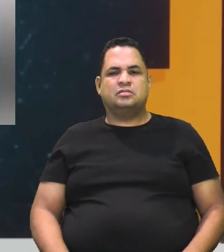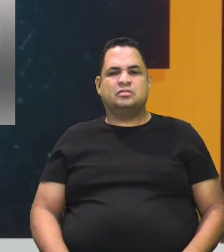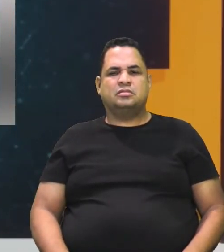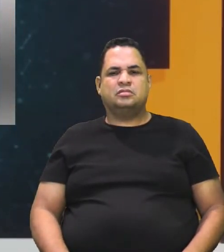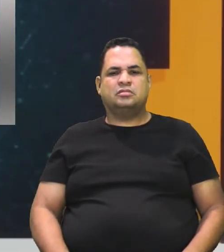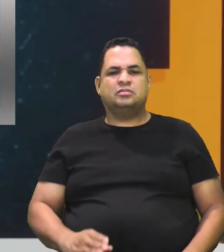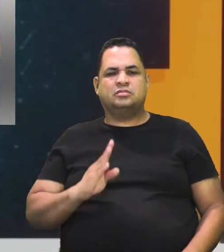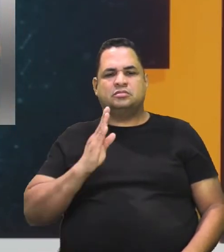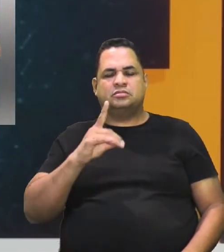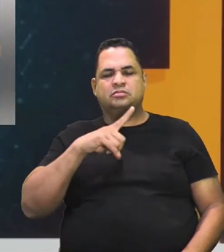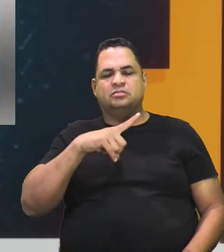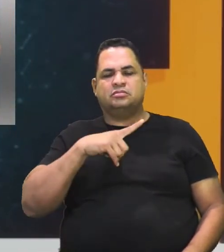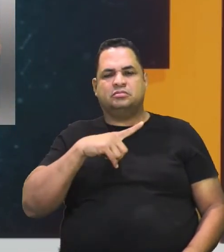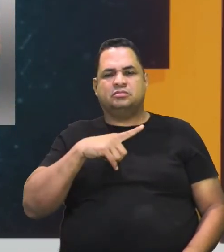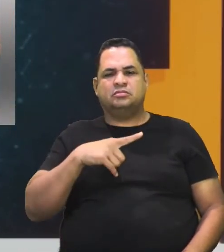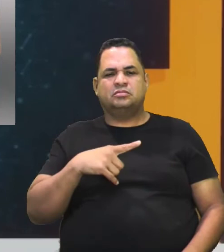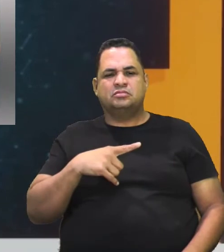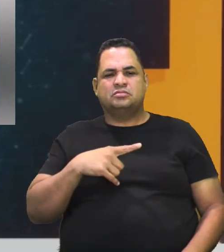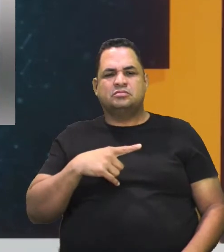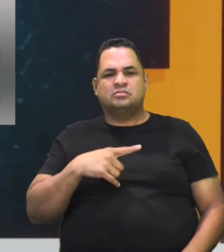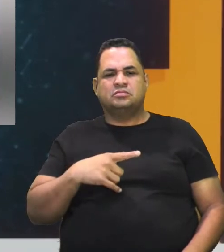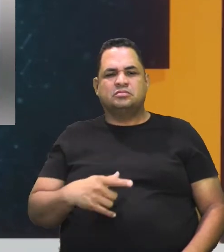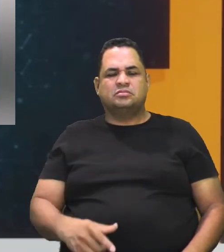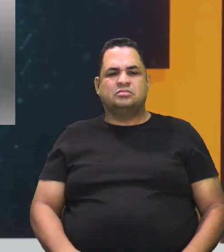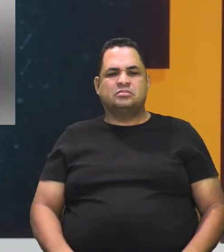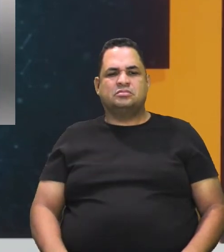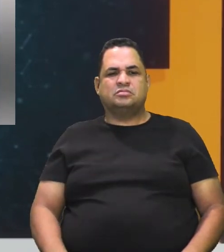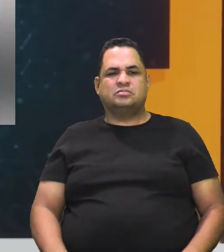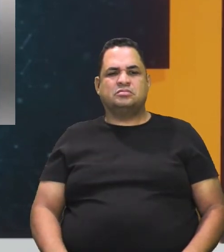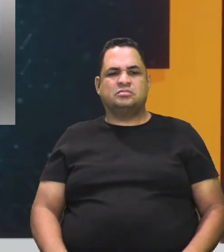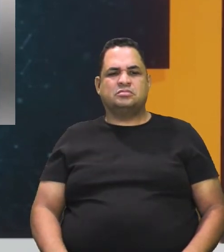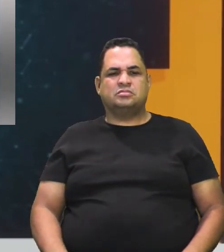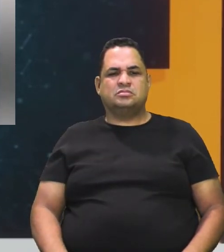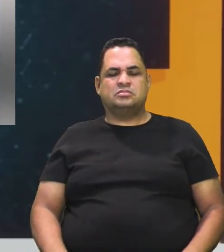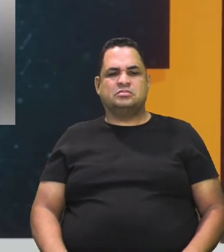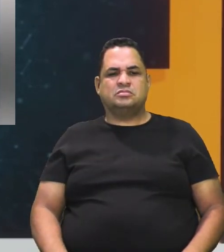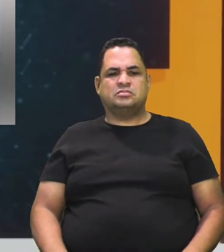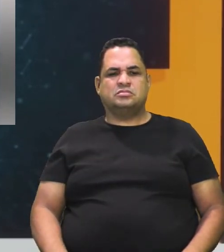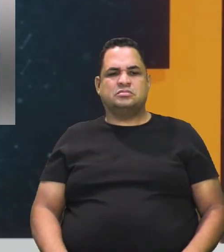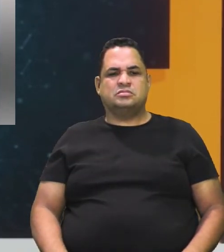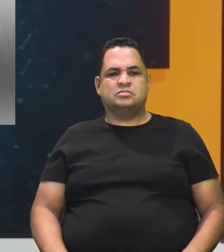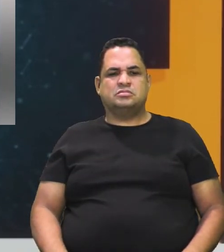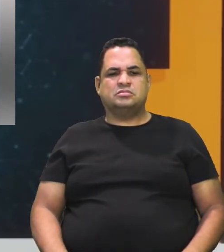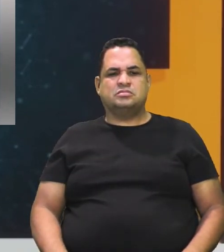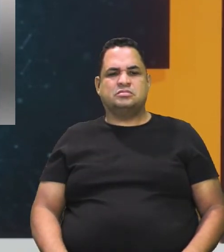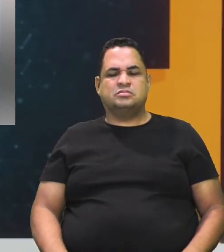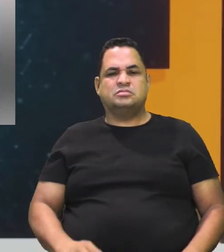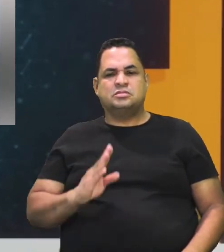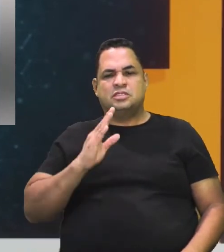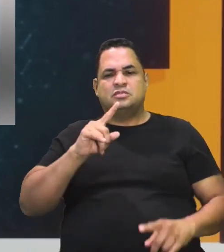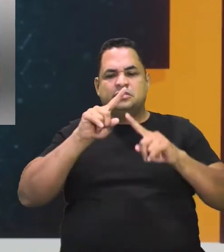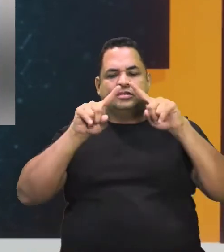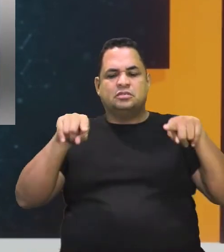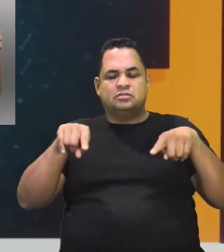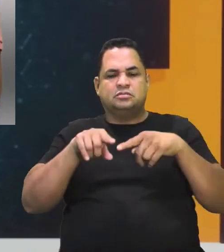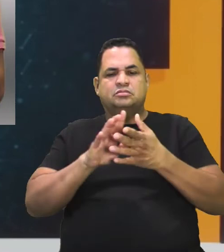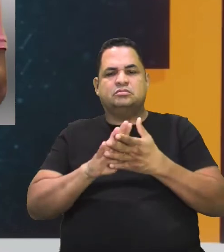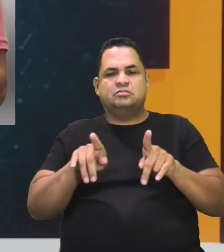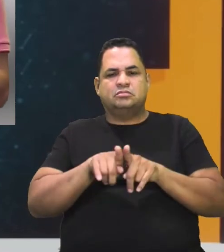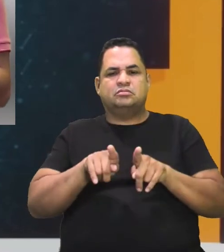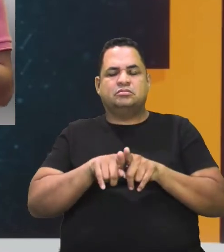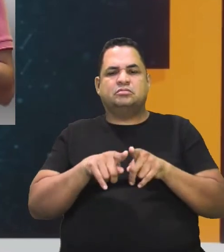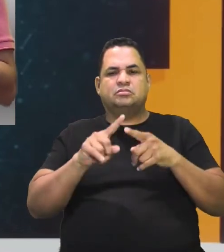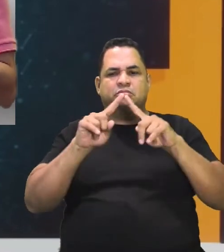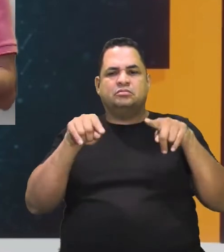triângulo retângulo aqui nessa região. Aqui embaixo já tem outro triângulo retângulo também. Lá atrás já tem outro triângulo retângulo, que são